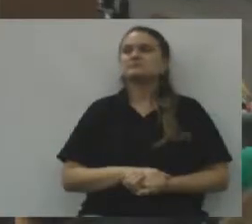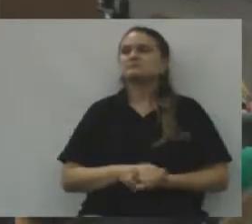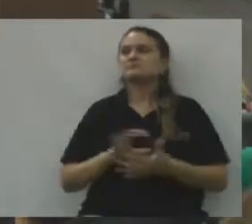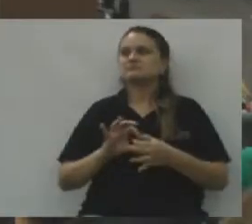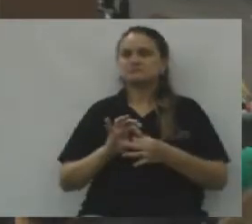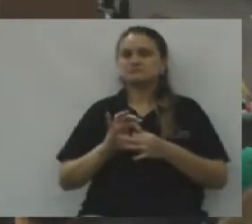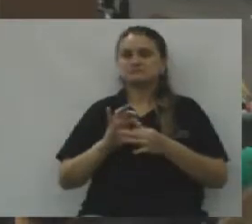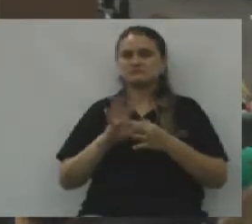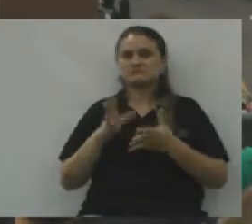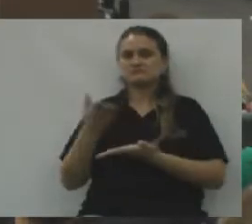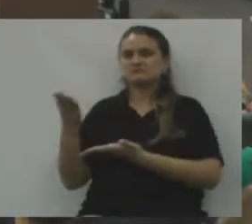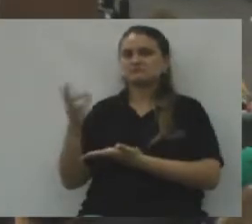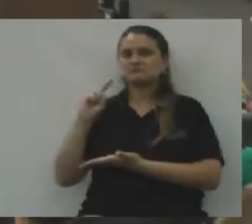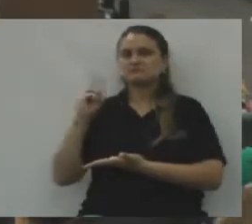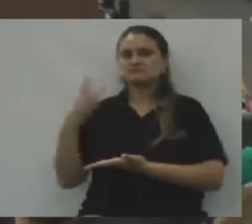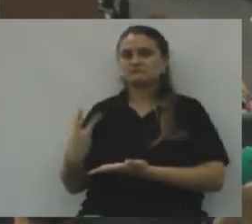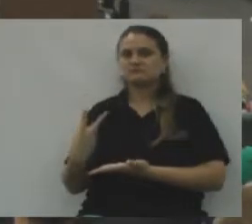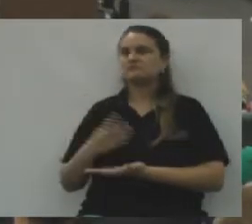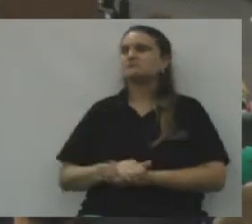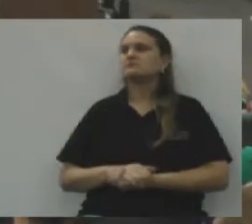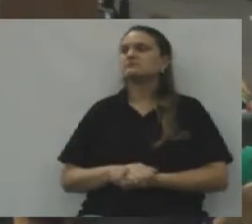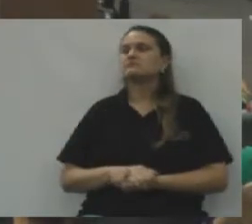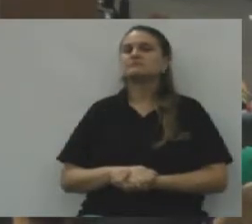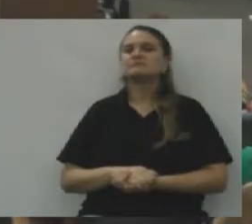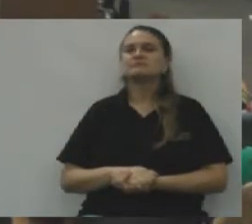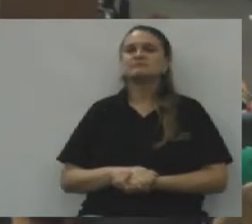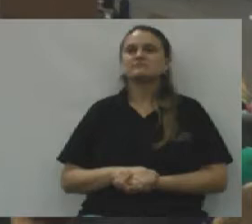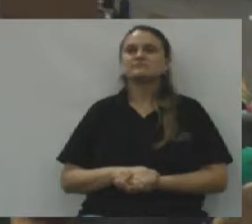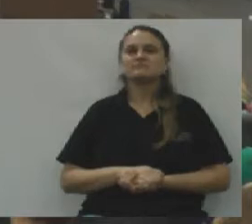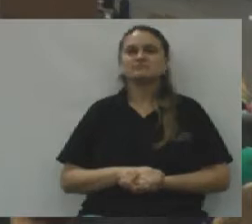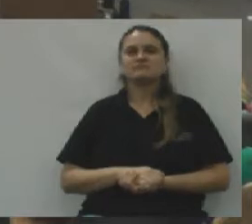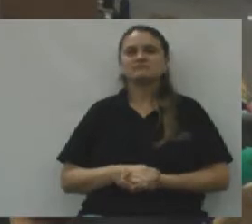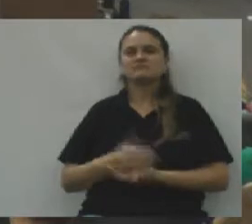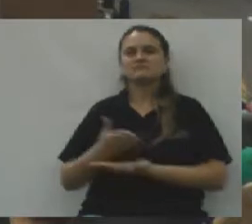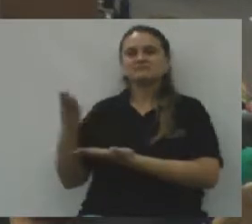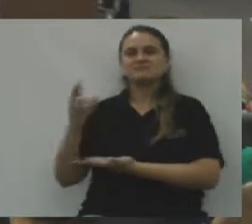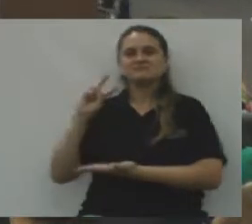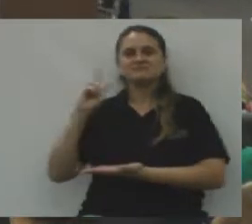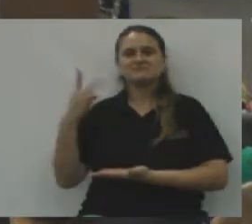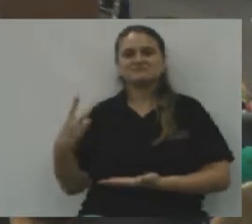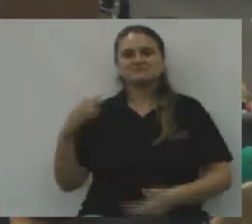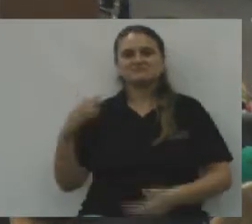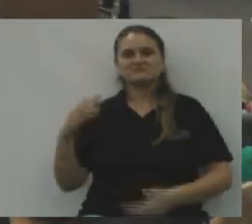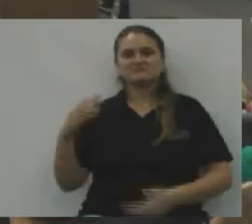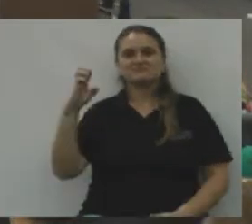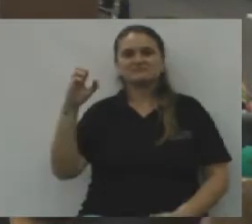Continua livre a palavra, senhores vereadores e vereadora. Vereador César Impinotti.